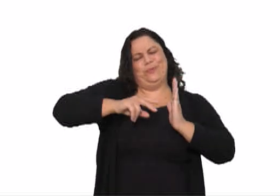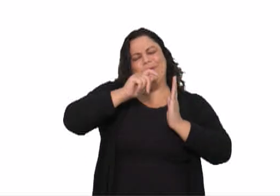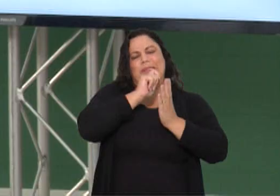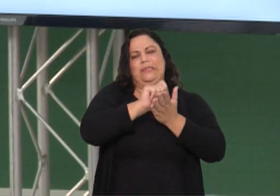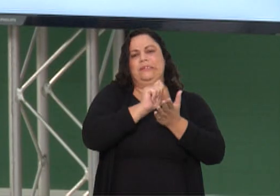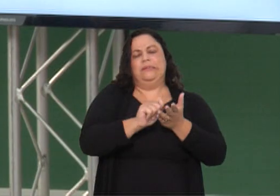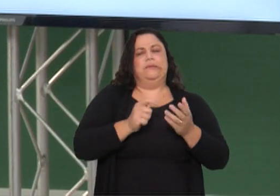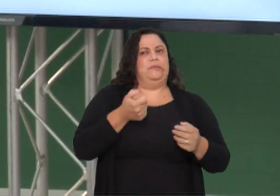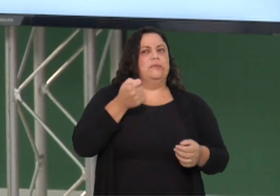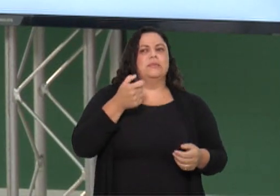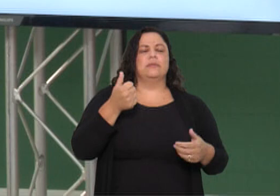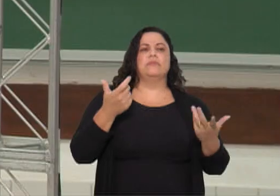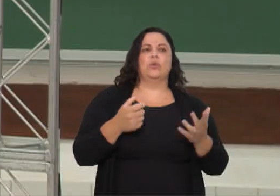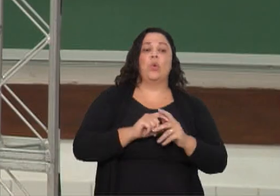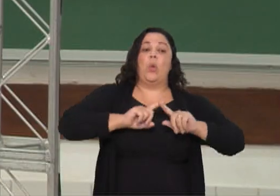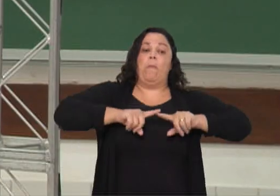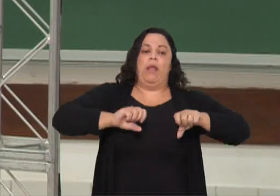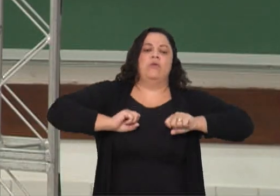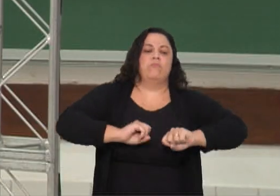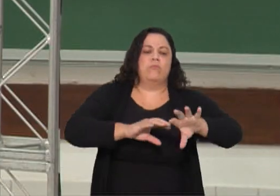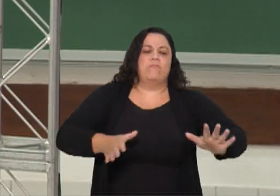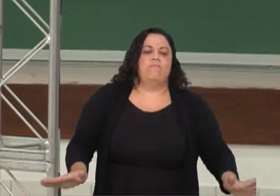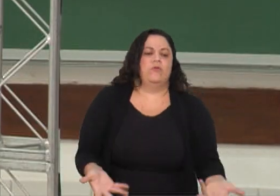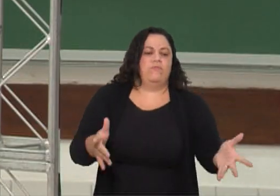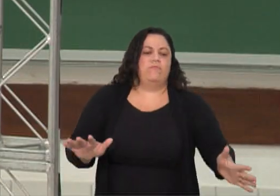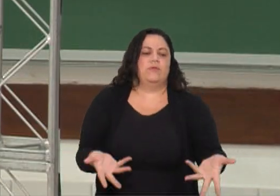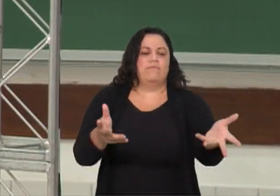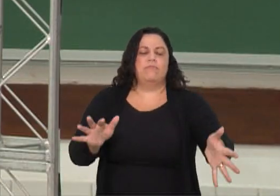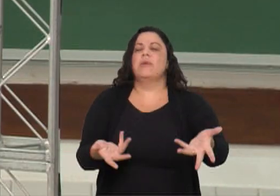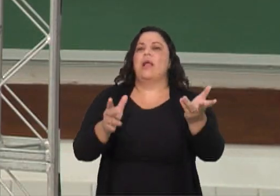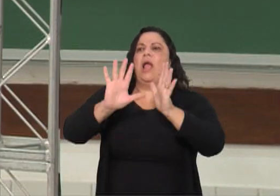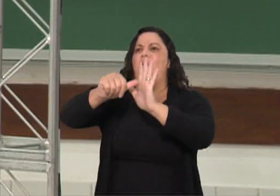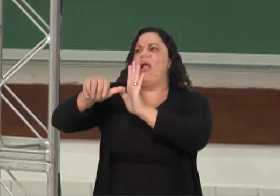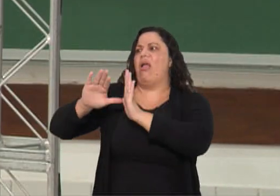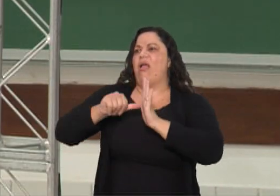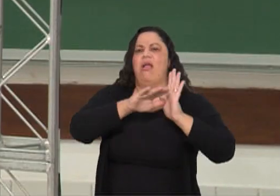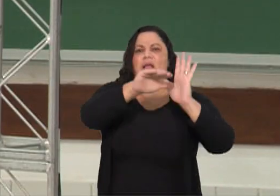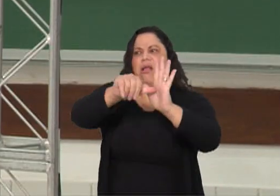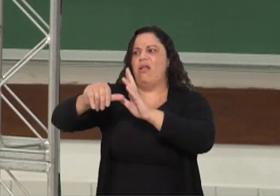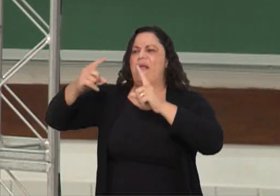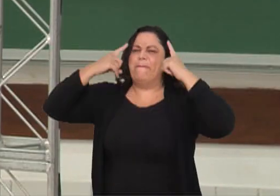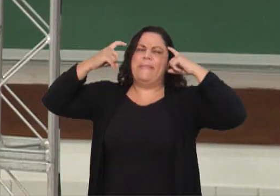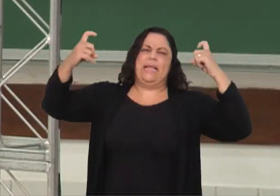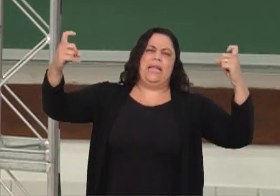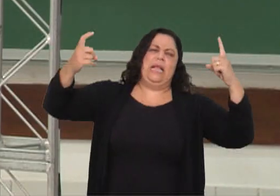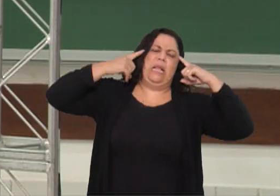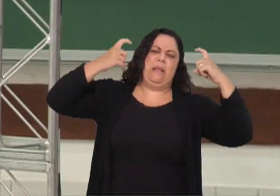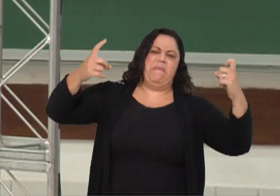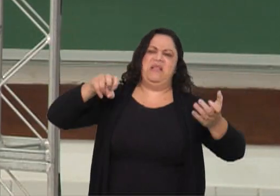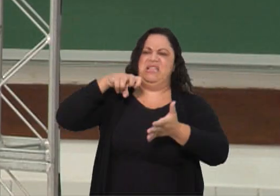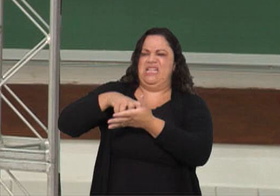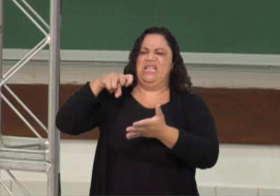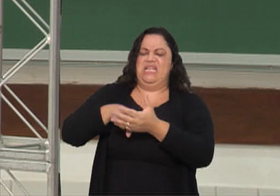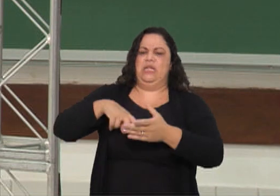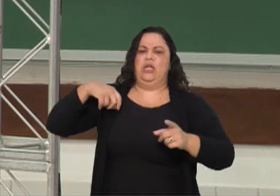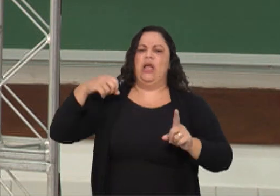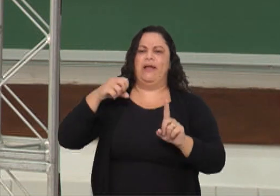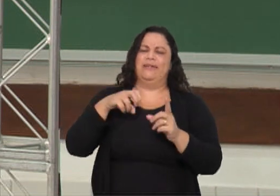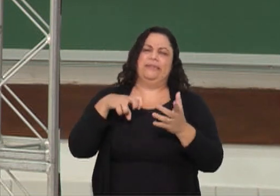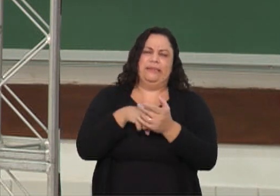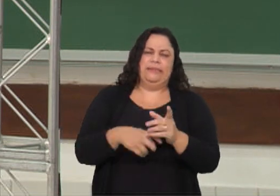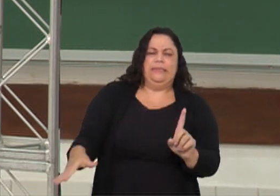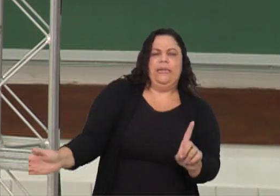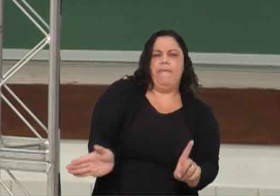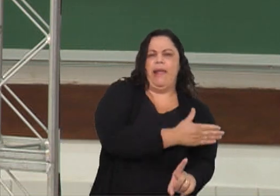treinamentos militares, eles estimulavam a criança a roubar, inclusive roubar um ao outro, a violências, faziam castigos físicos, e isso que